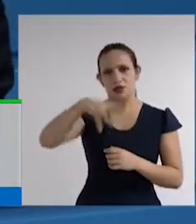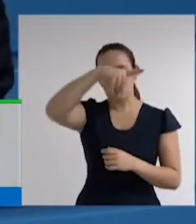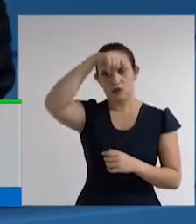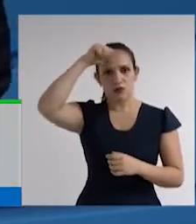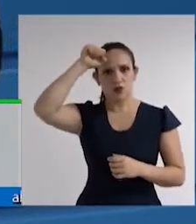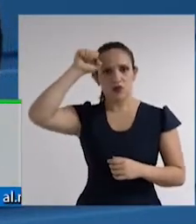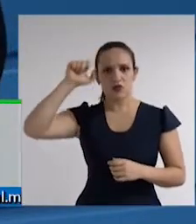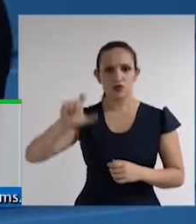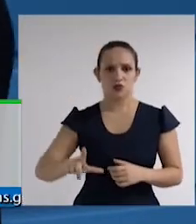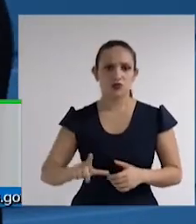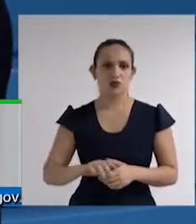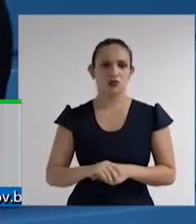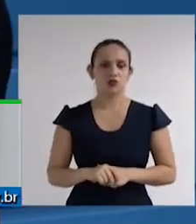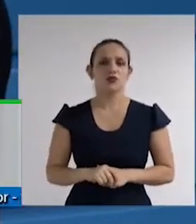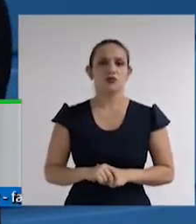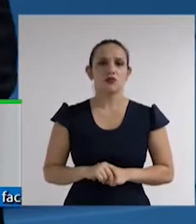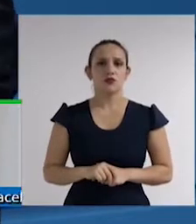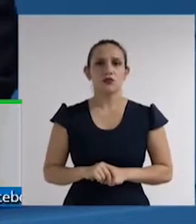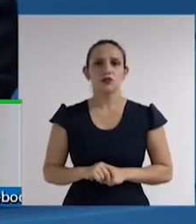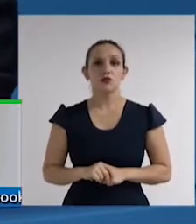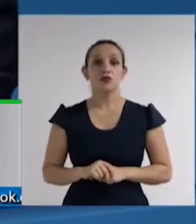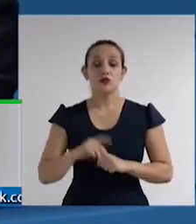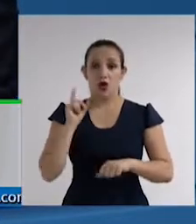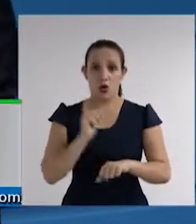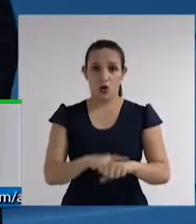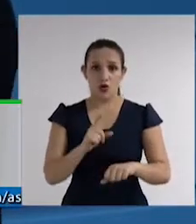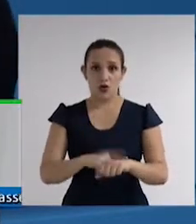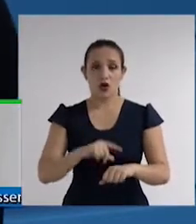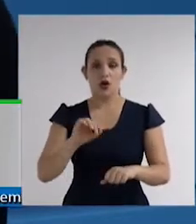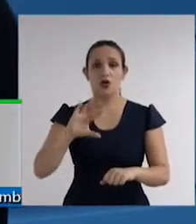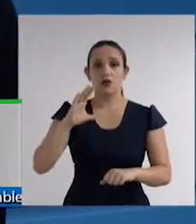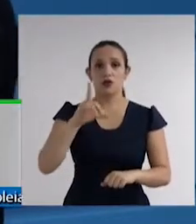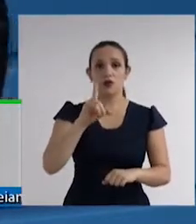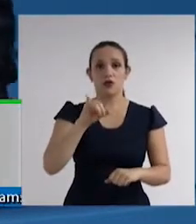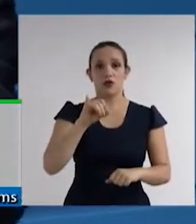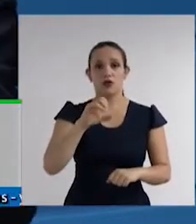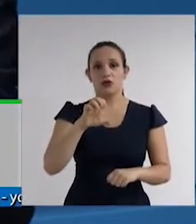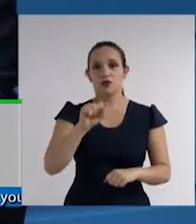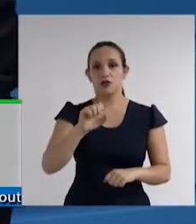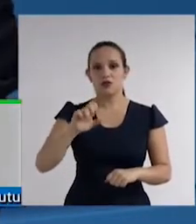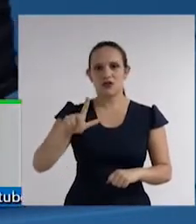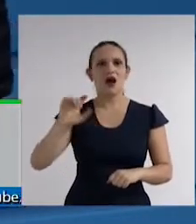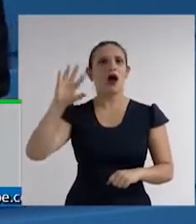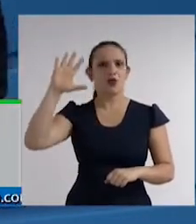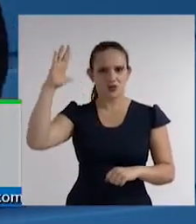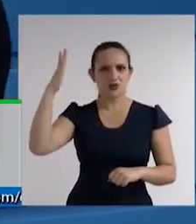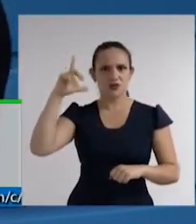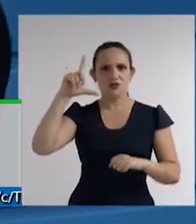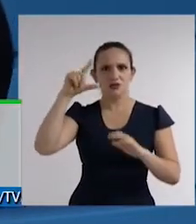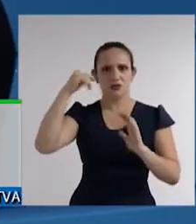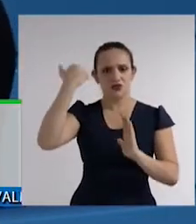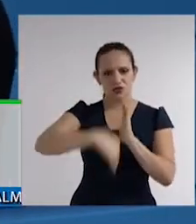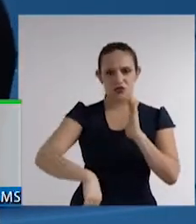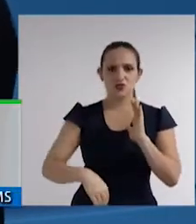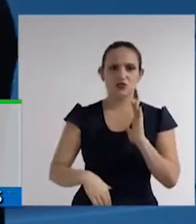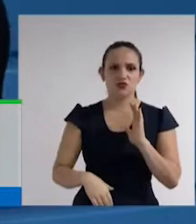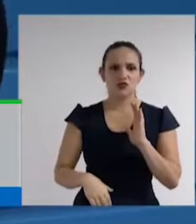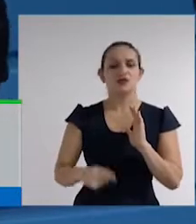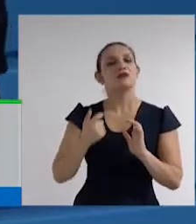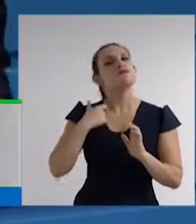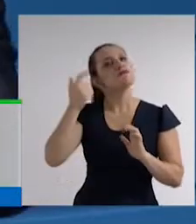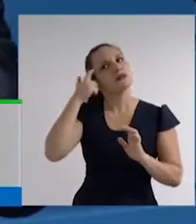do Sul, durante a redução do diesel de 17% para 12%, vai dar uma média